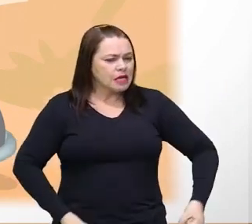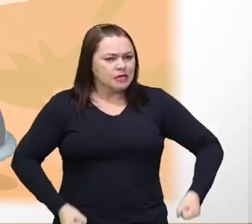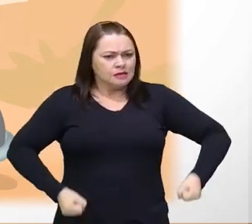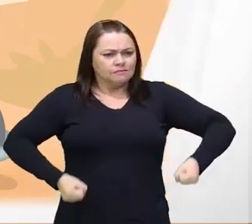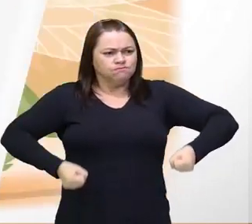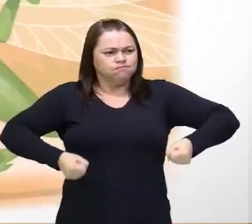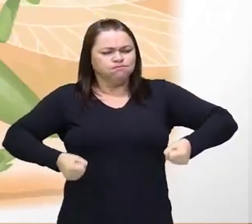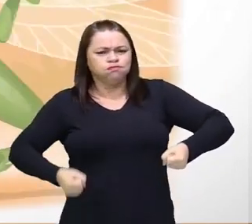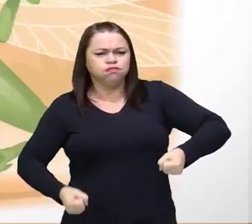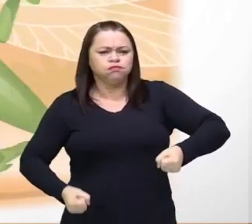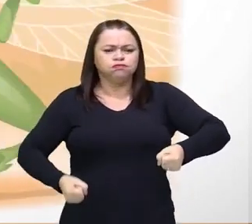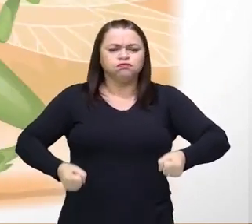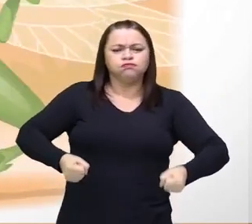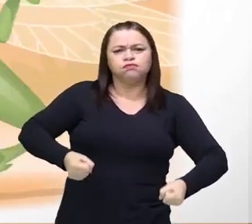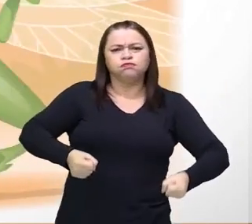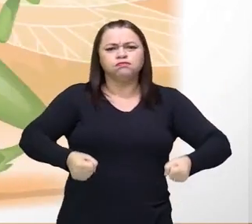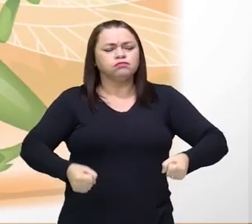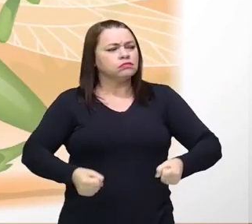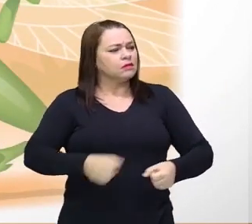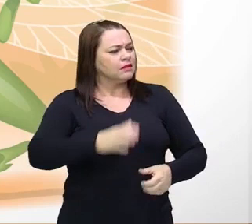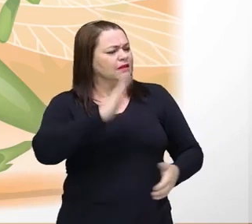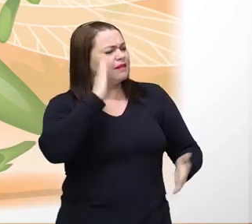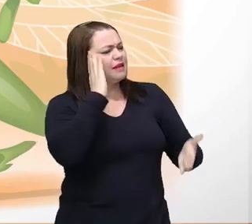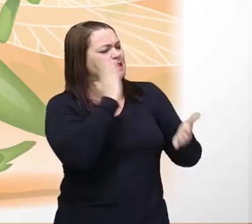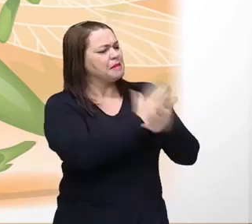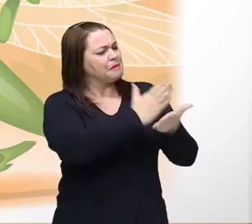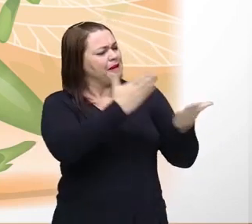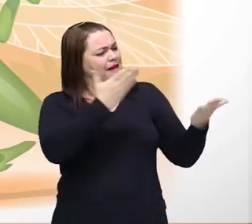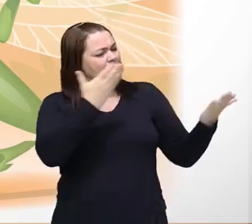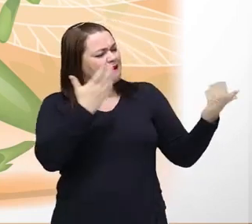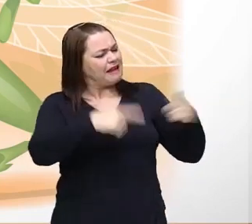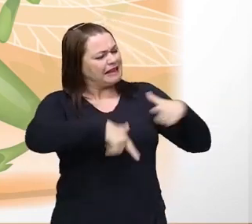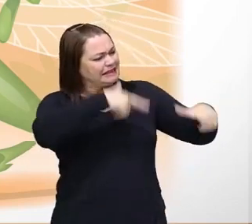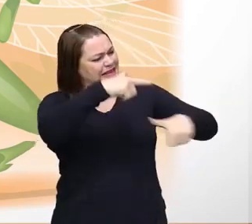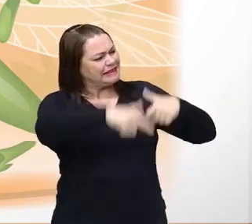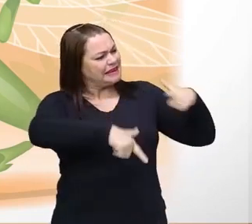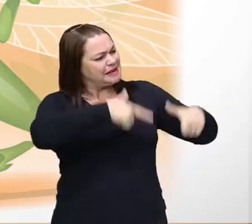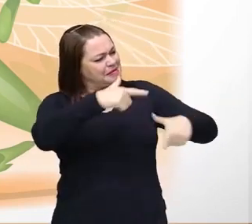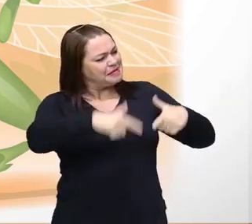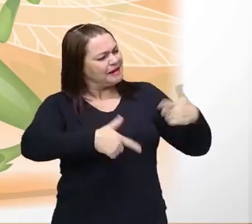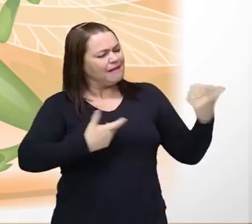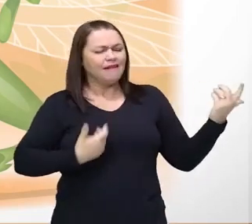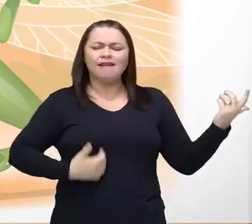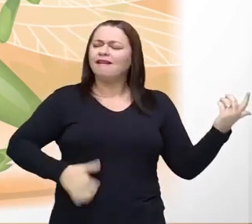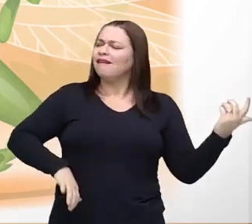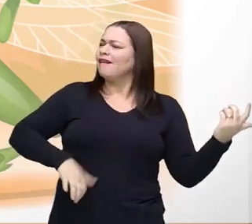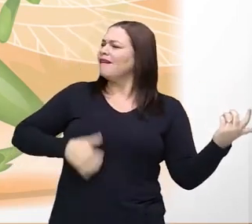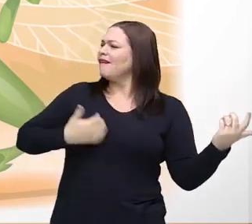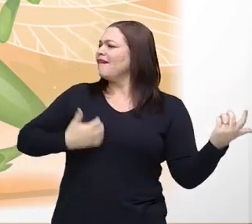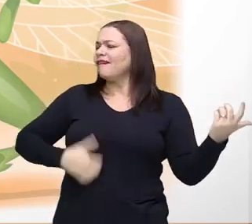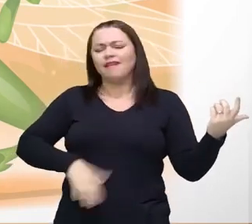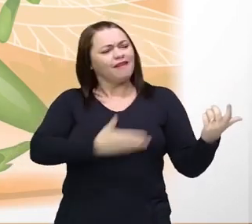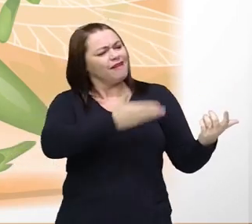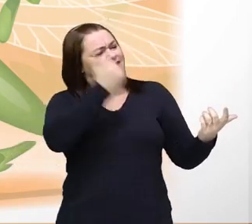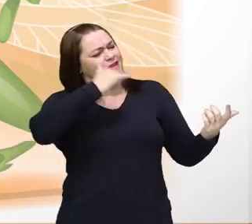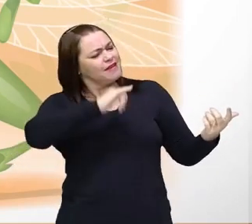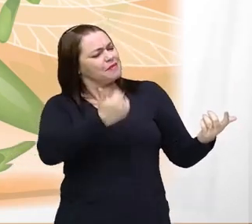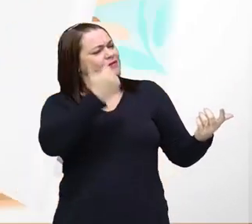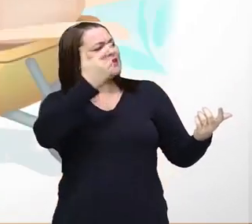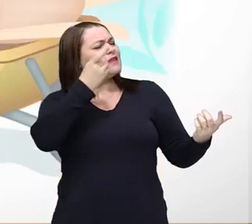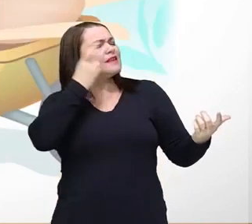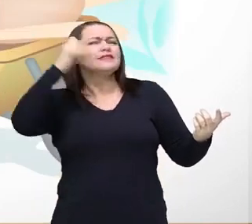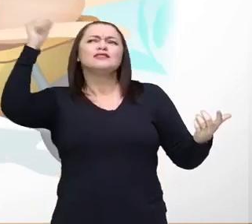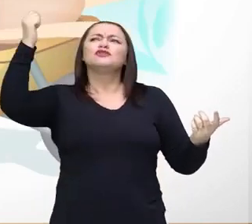de trigo. Deixe essa trabalhadeira de lado, disse a cigarra, e venha aproveitar esse dia ensolarado de